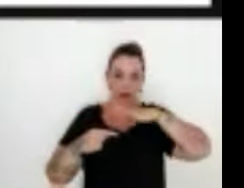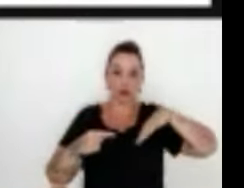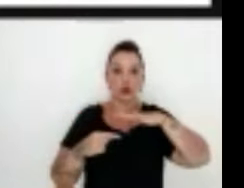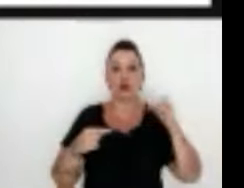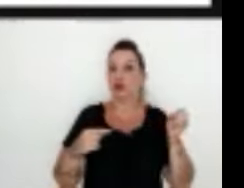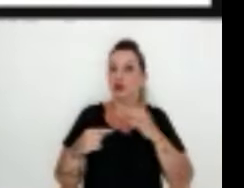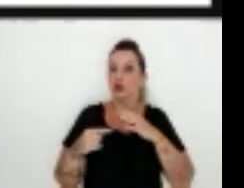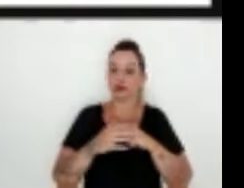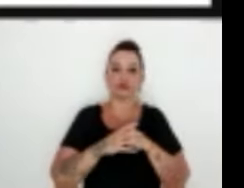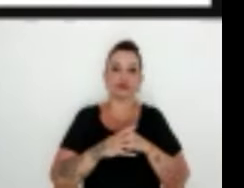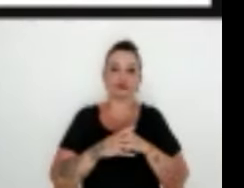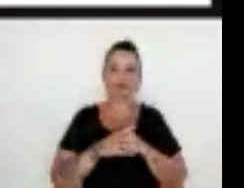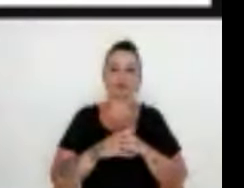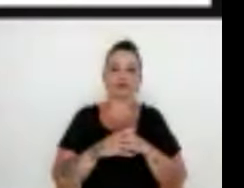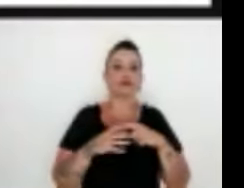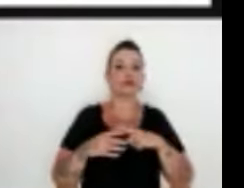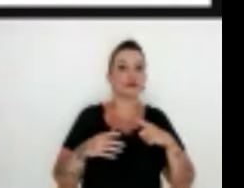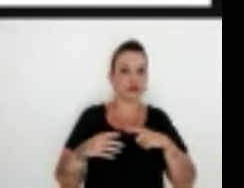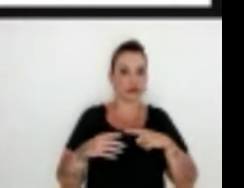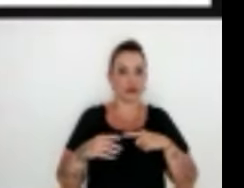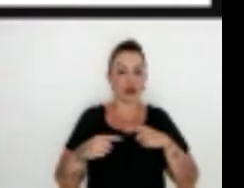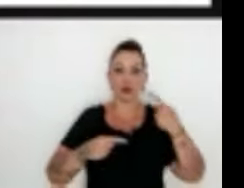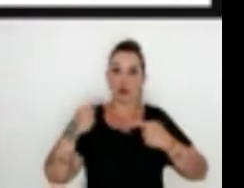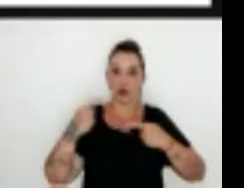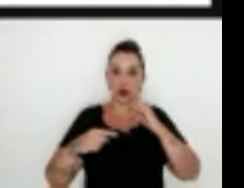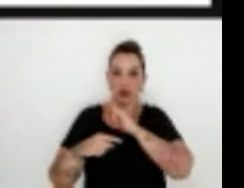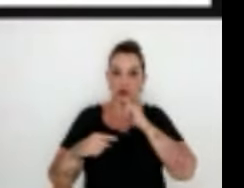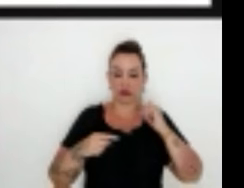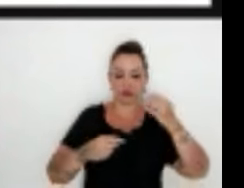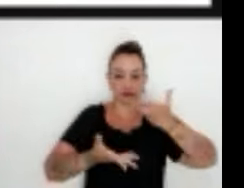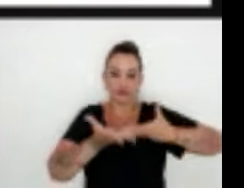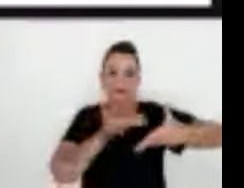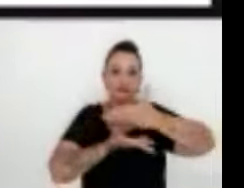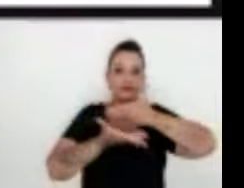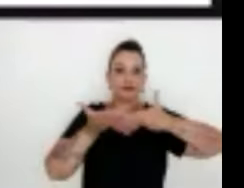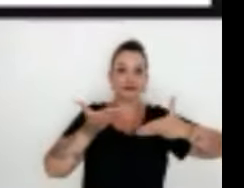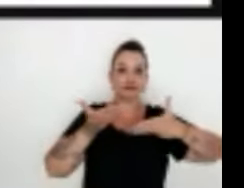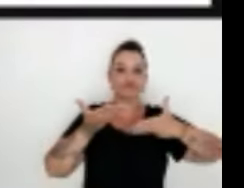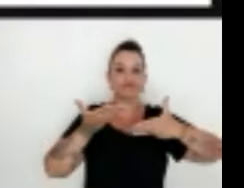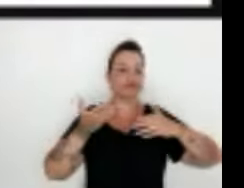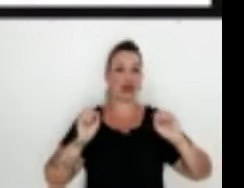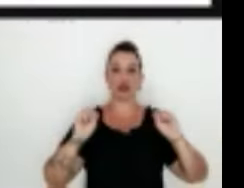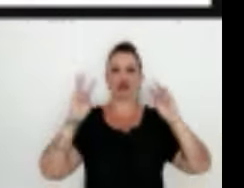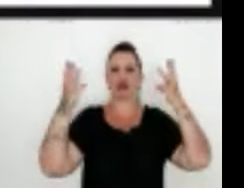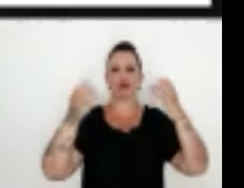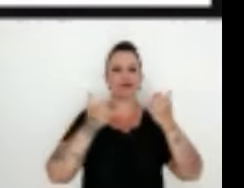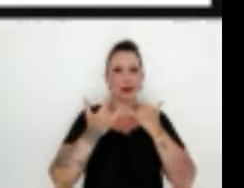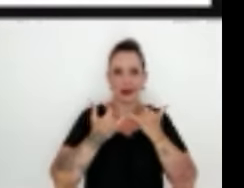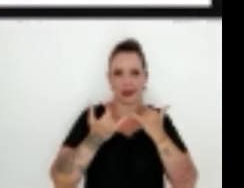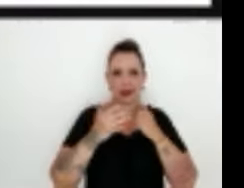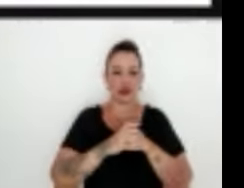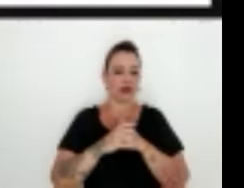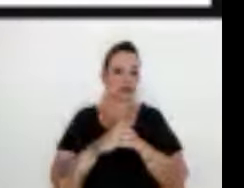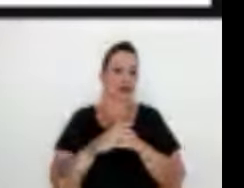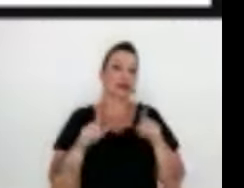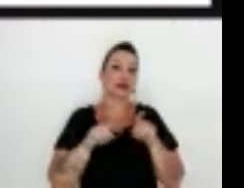cuja atividade institucional e política se articula com a espetacularização, bem como aquilo que